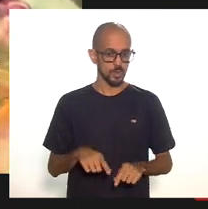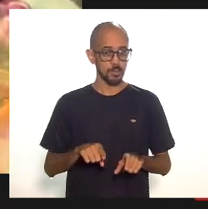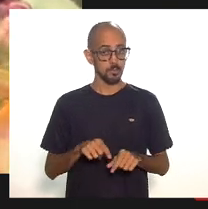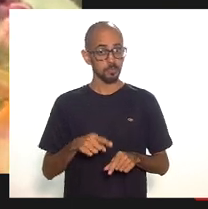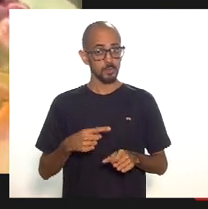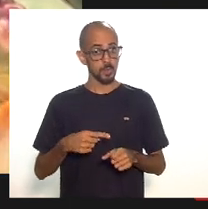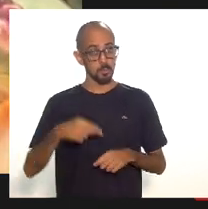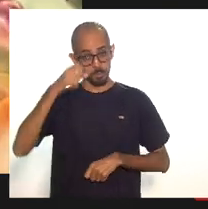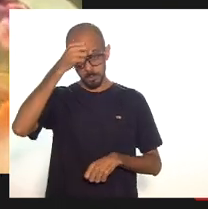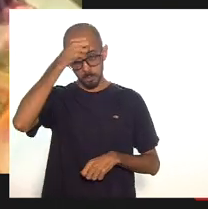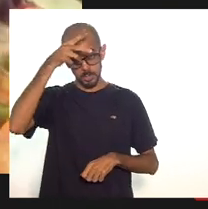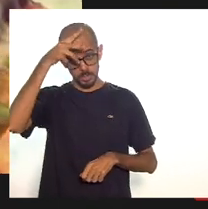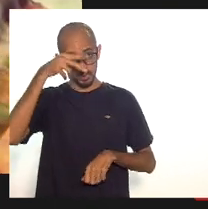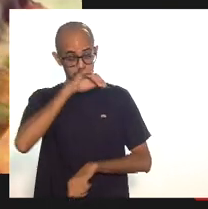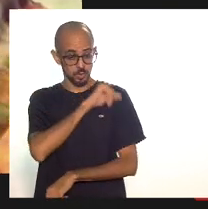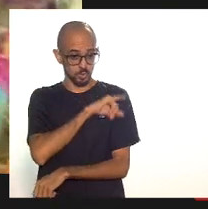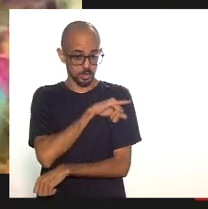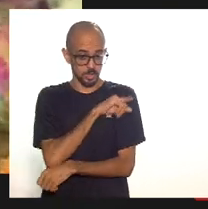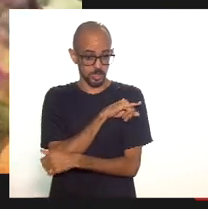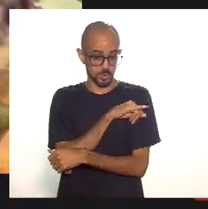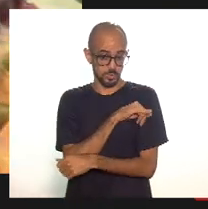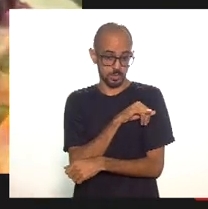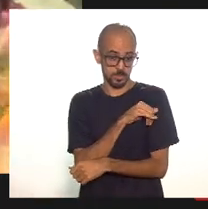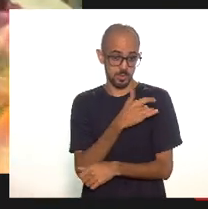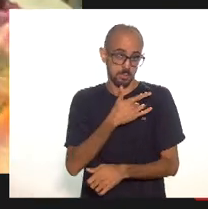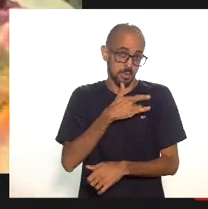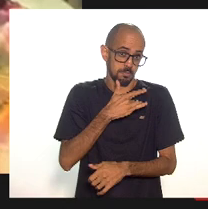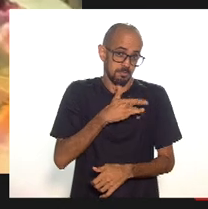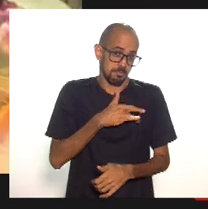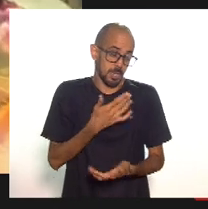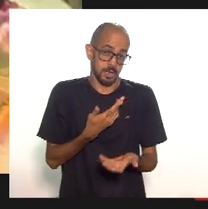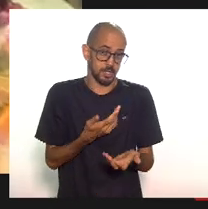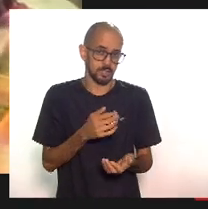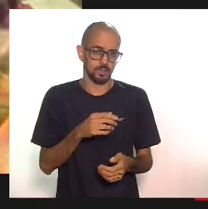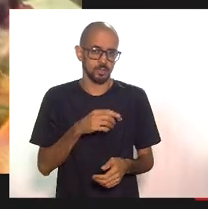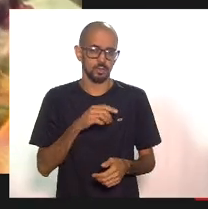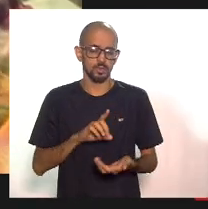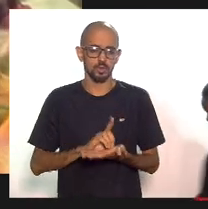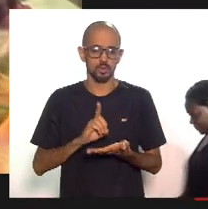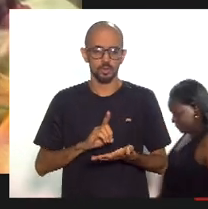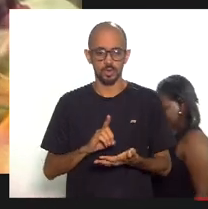do Rio, uma pena que o doutor Daniel não esteja mais presente,